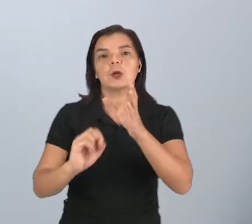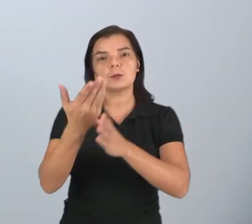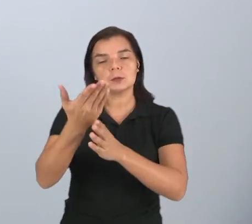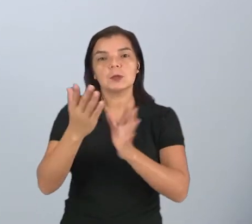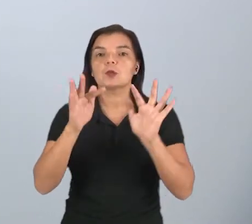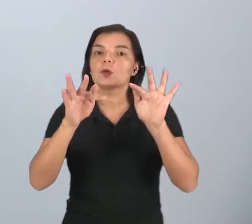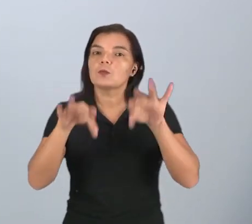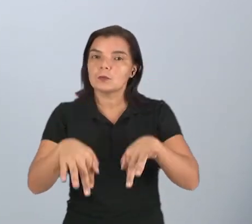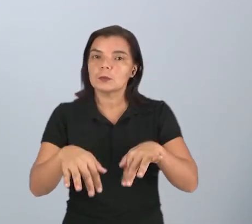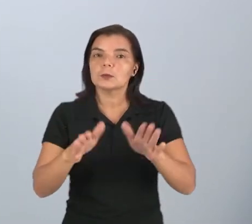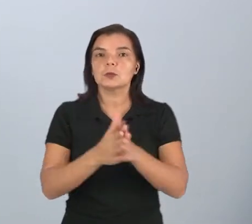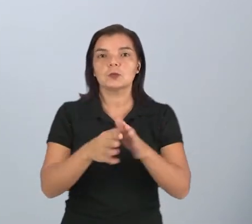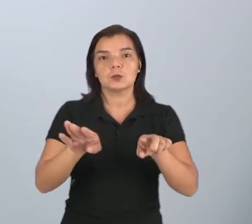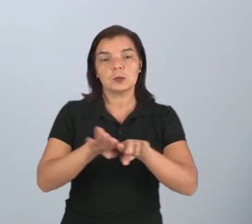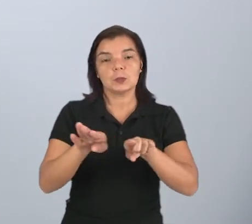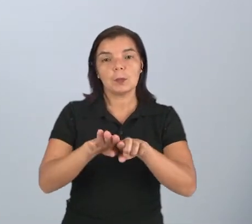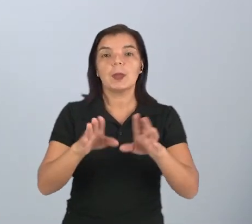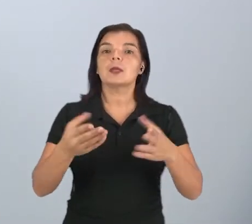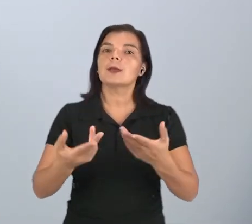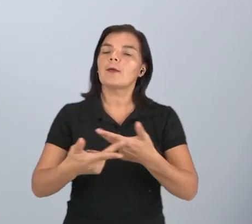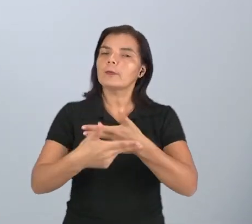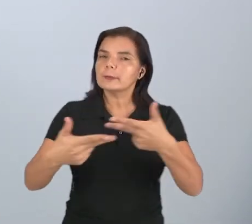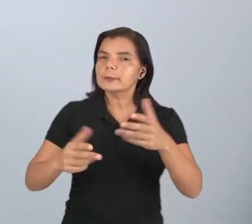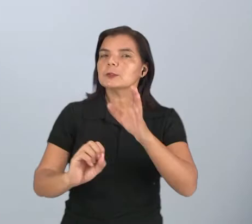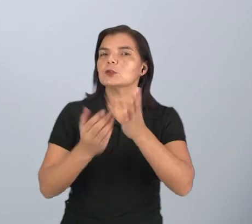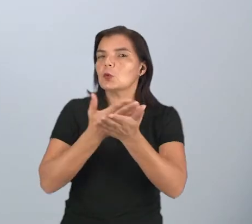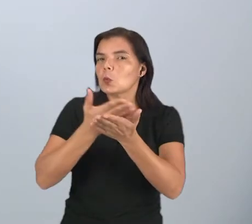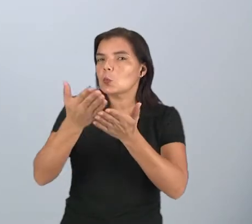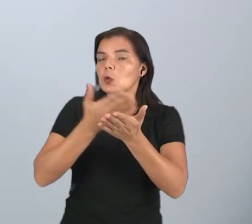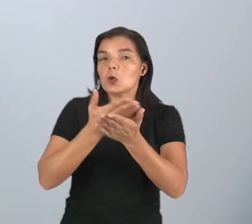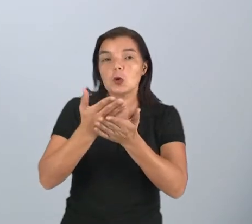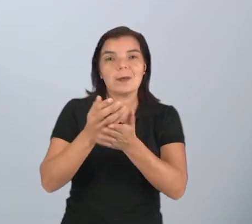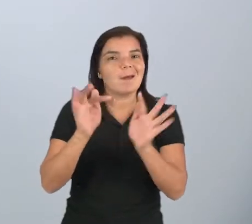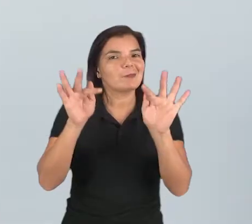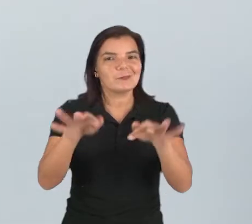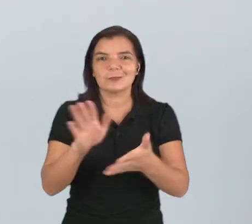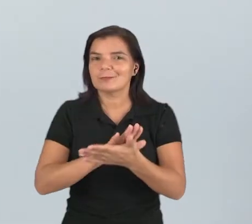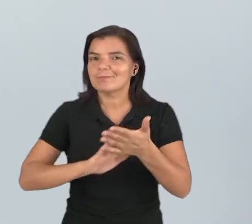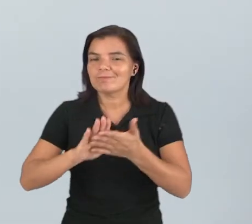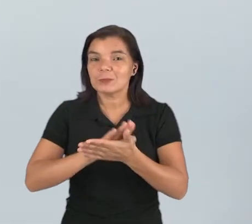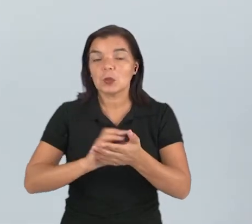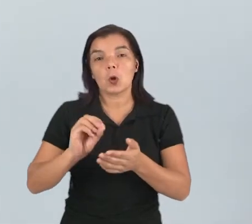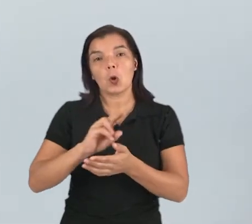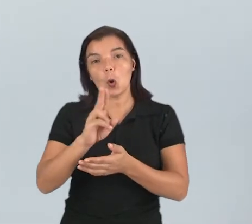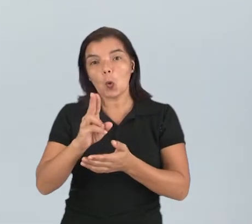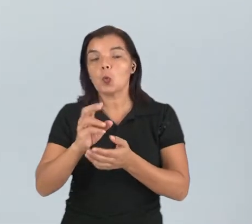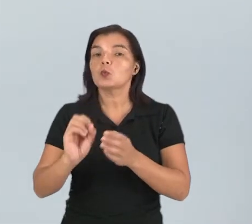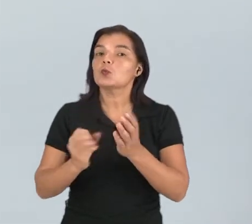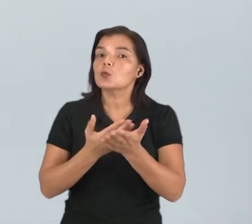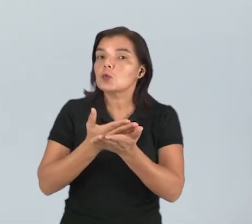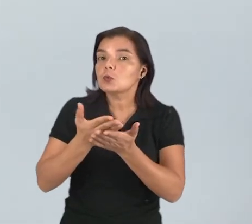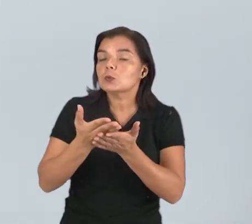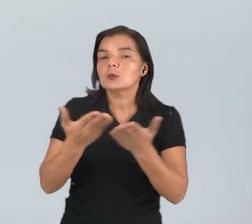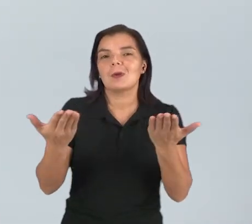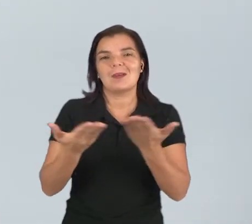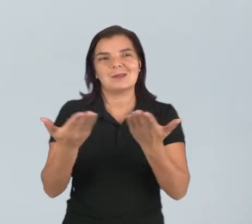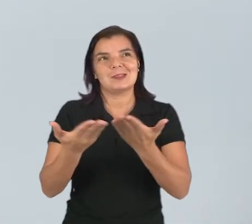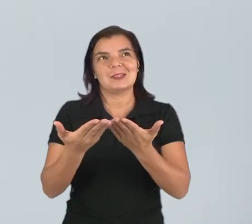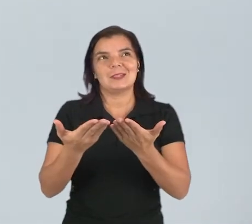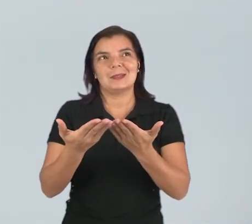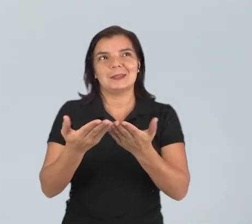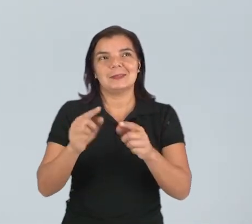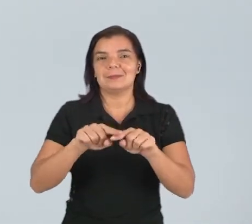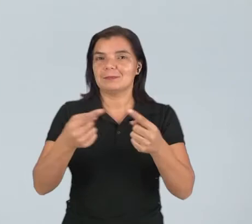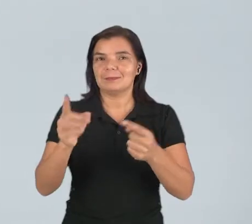Pretérito imperfeito do indicativo, uma ação que começou e não foi concluída, ou então uma ação que era habitual e hoje não